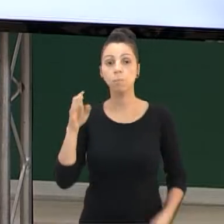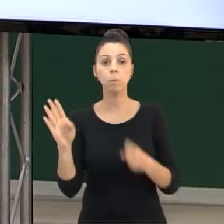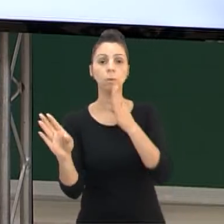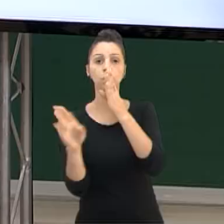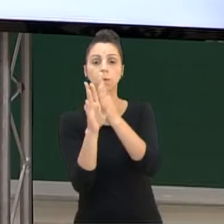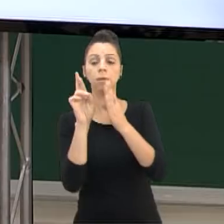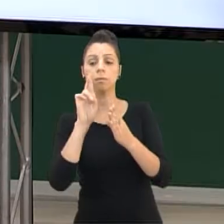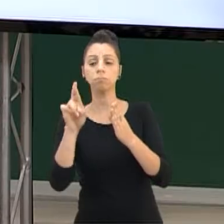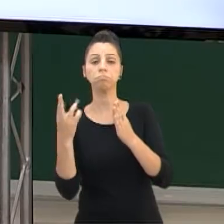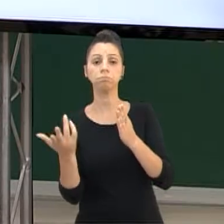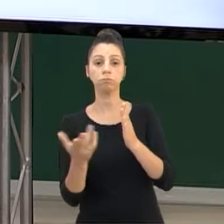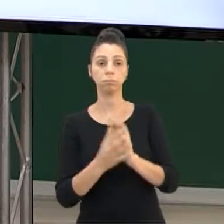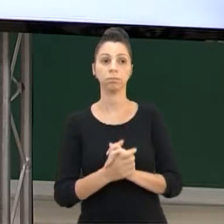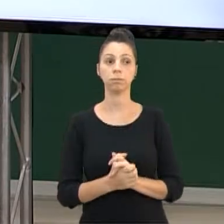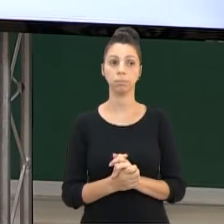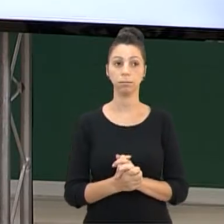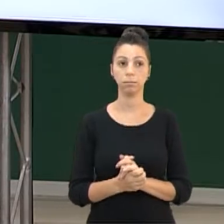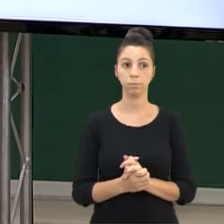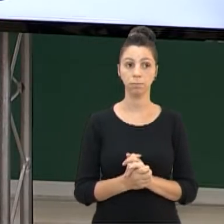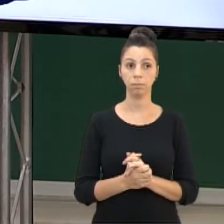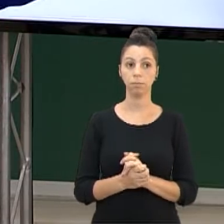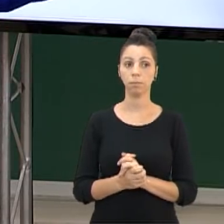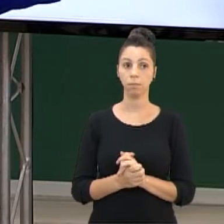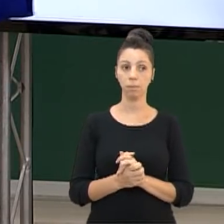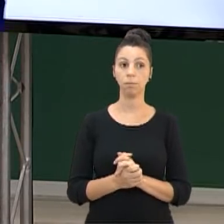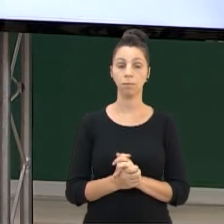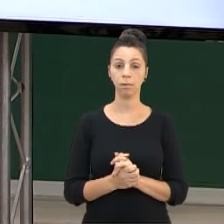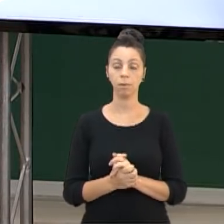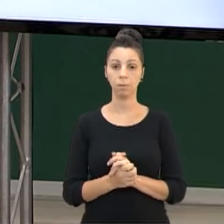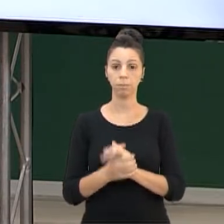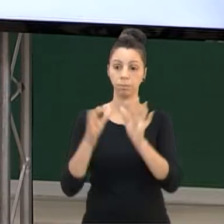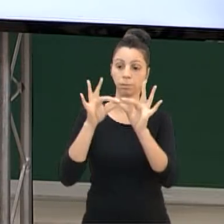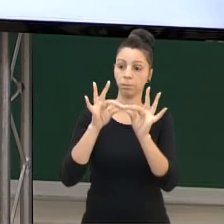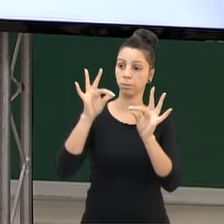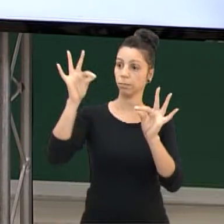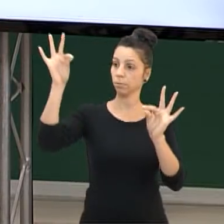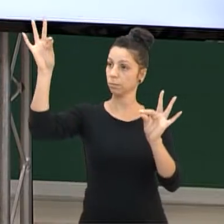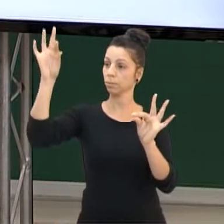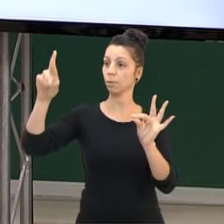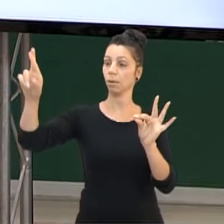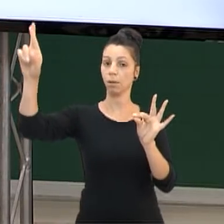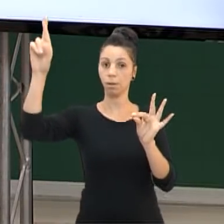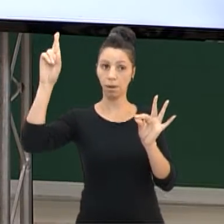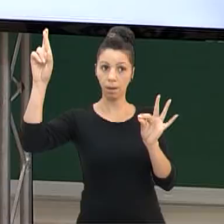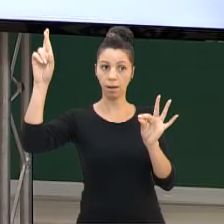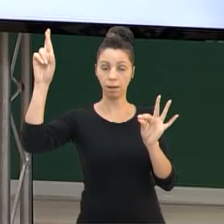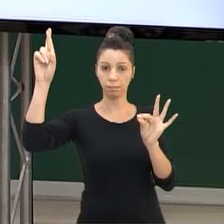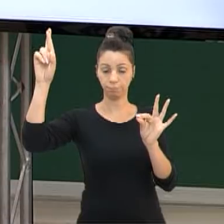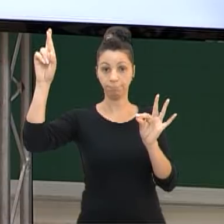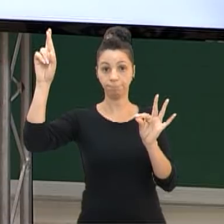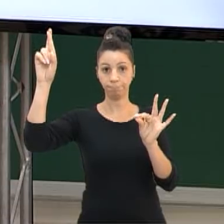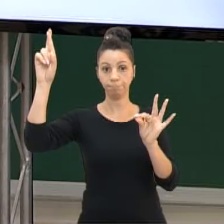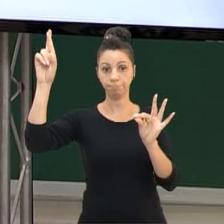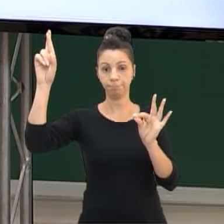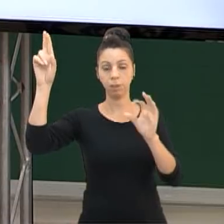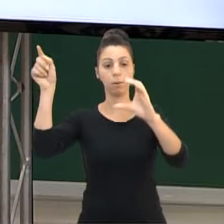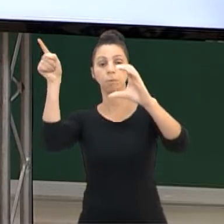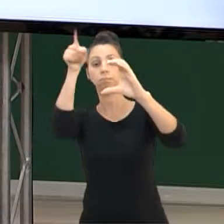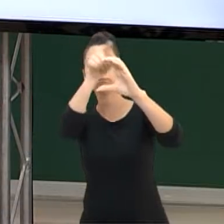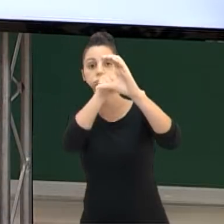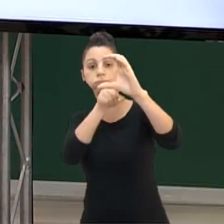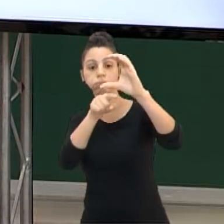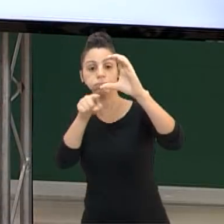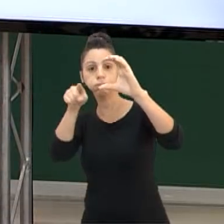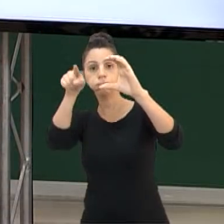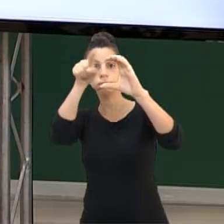Muito bem. Bom, eu sei que a reta R é tangente à circunferência. Show! Se ela é